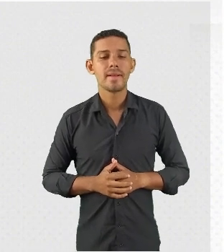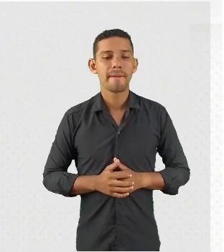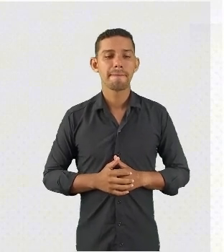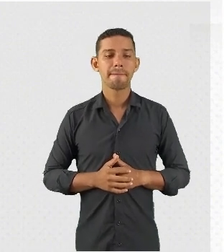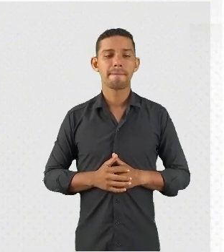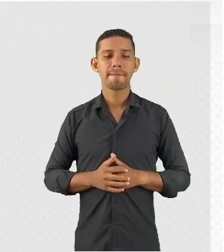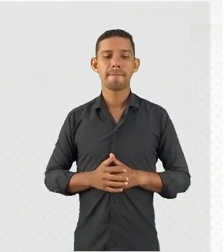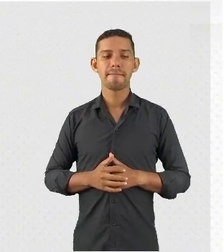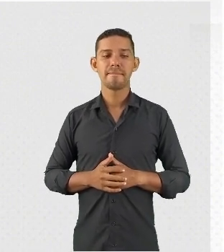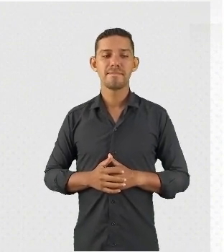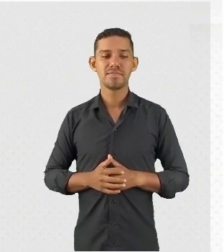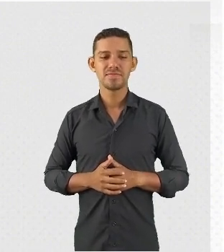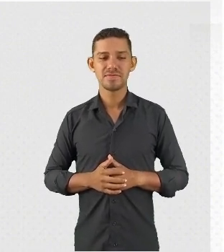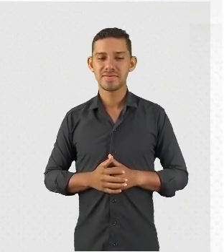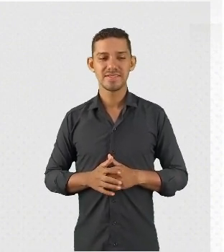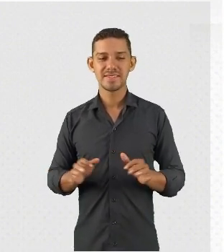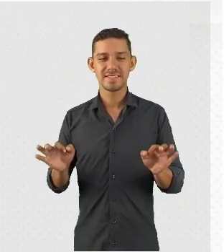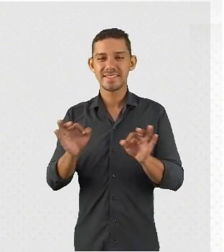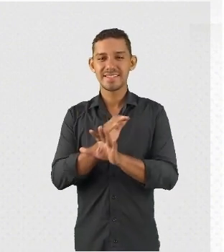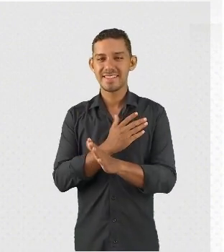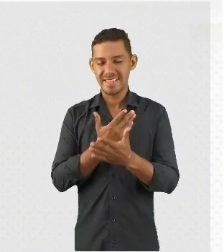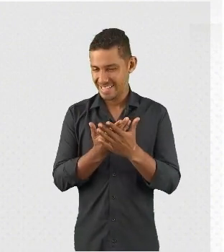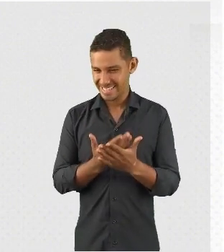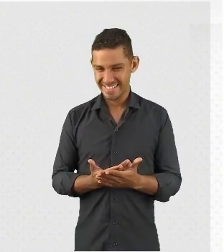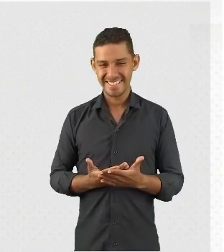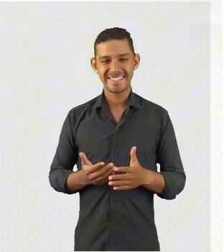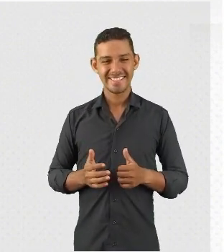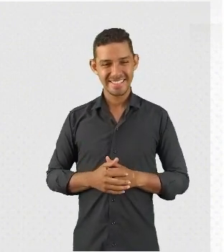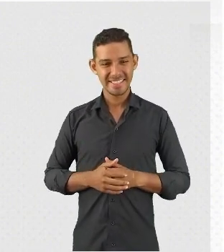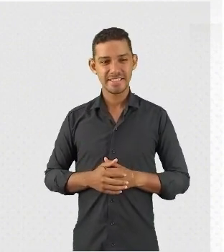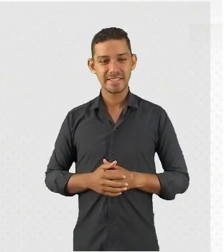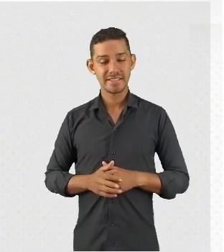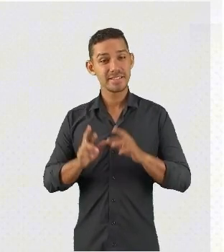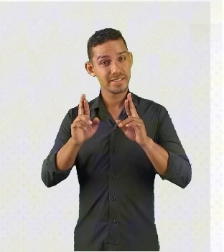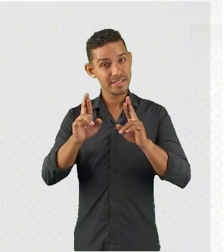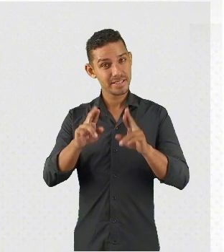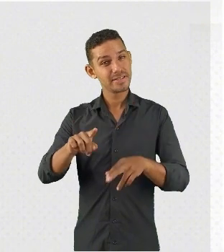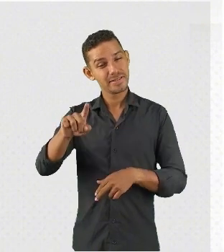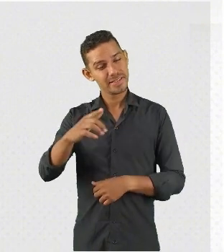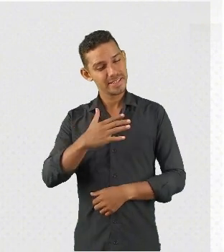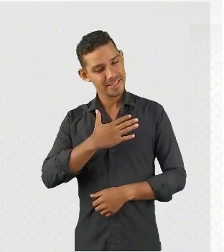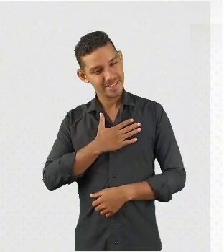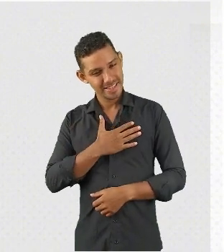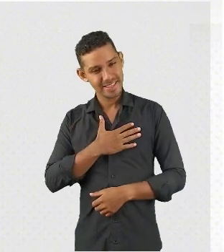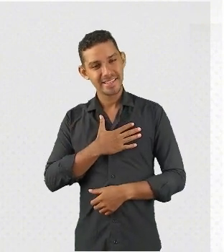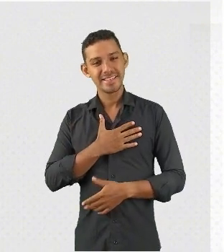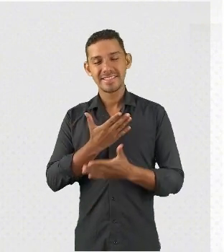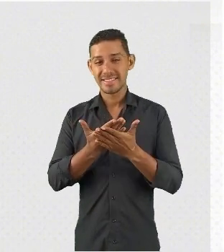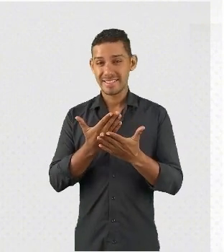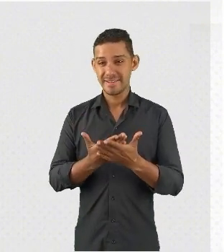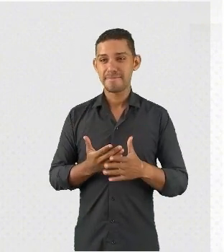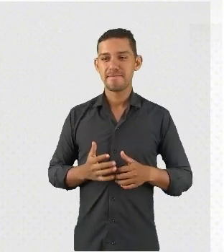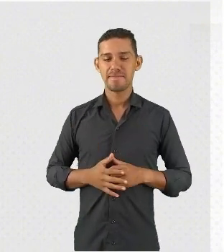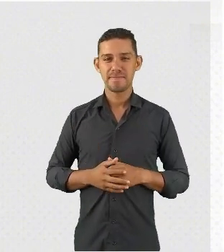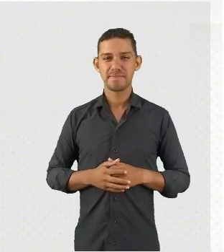rapidão. Passa rápido, né? Beleza, eu espero que vocês tenham gostado, tá? E eu quero que vocês